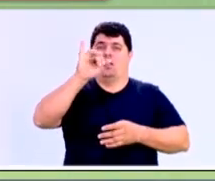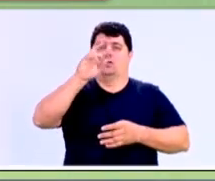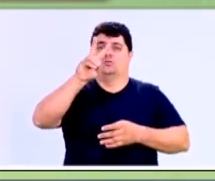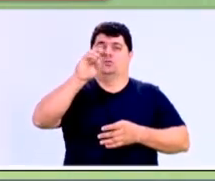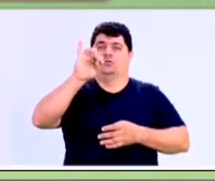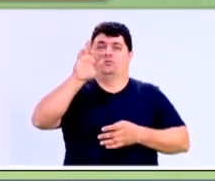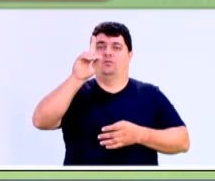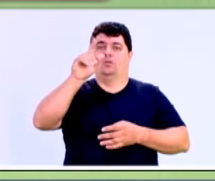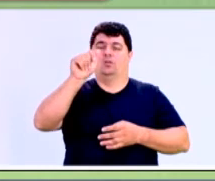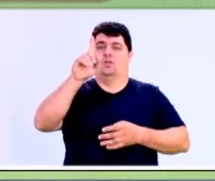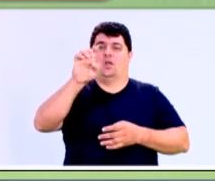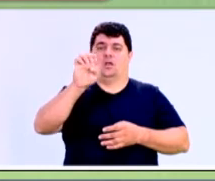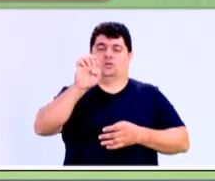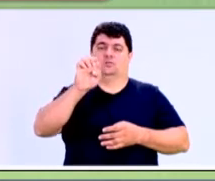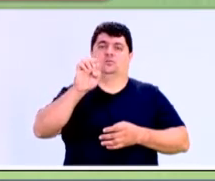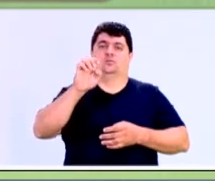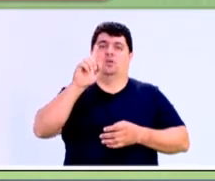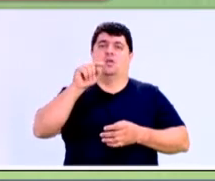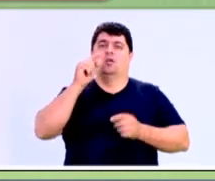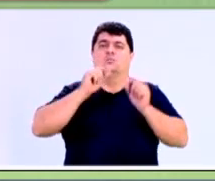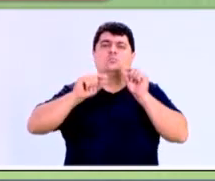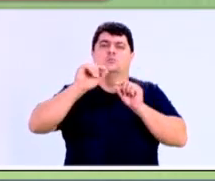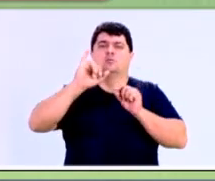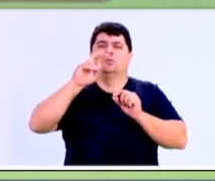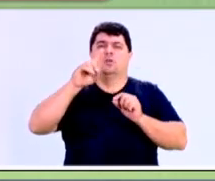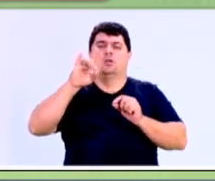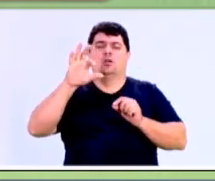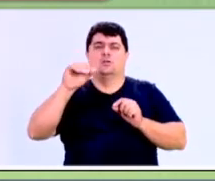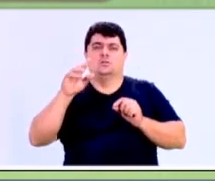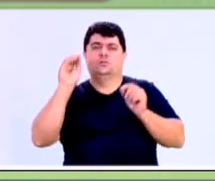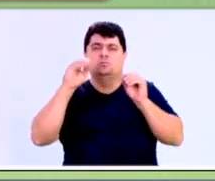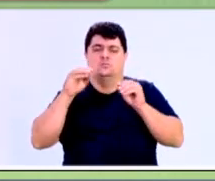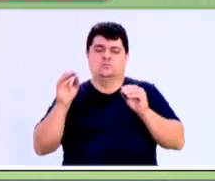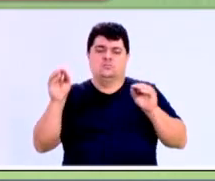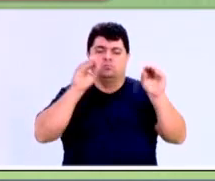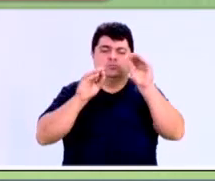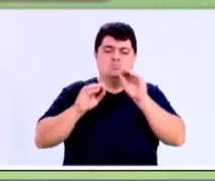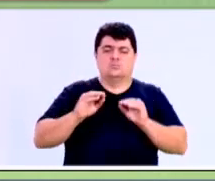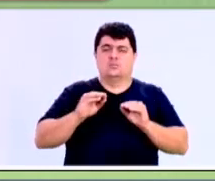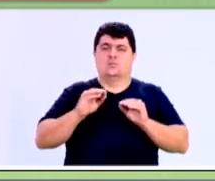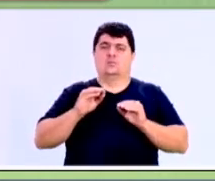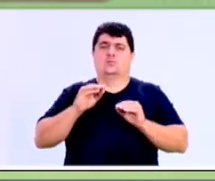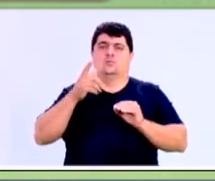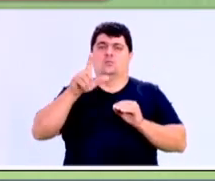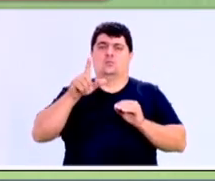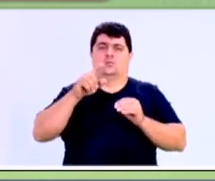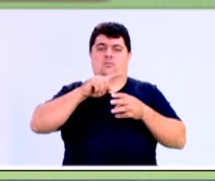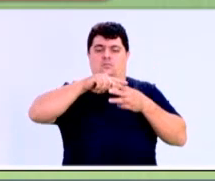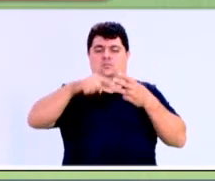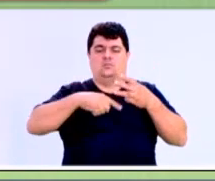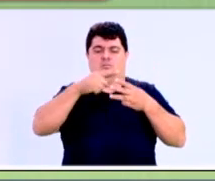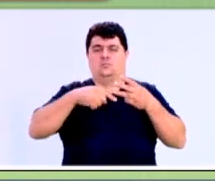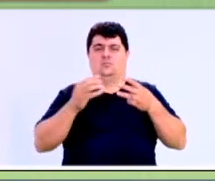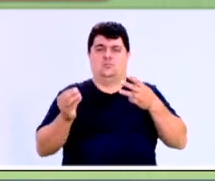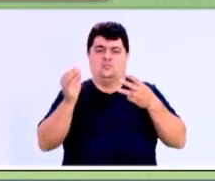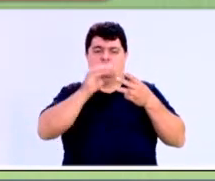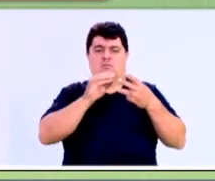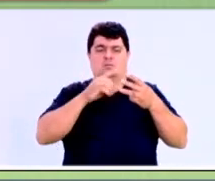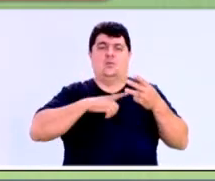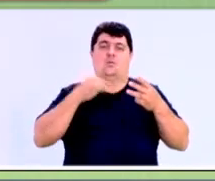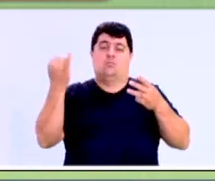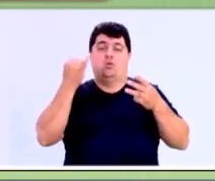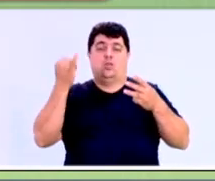prazos médios. Esse é um índice que ele consegue alimentar, de certa forma, os outros três índices. Ele